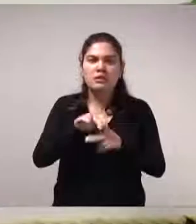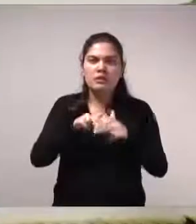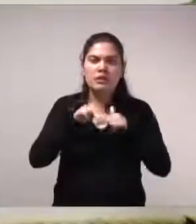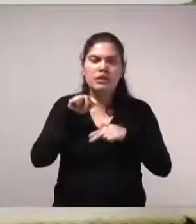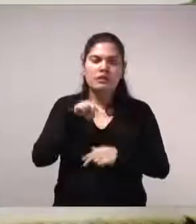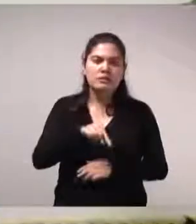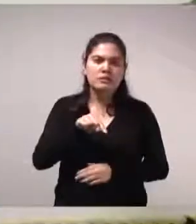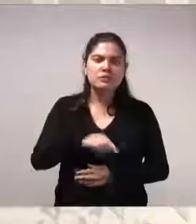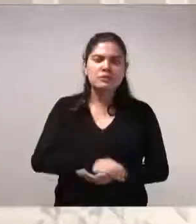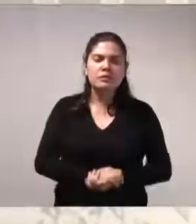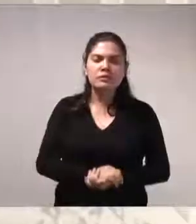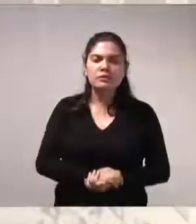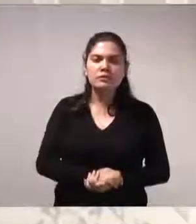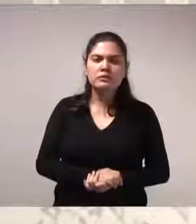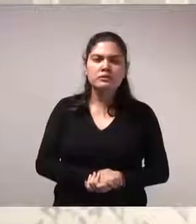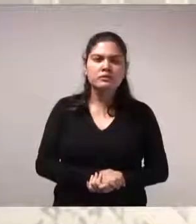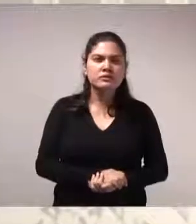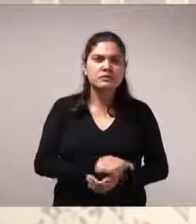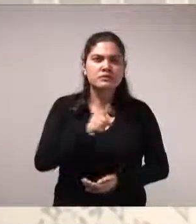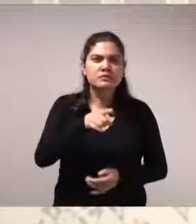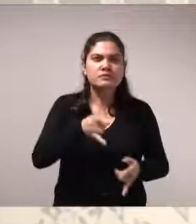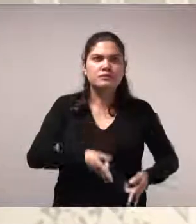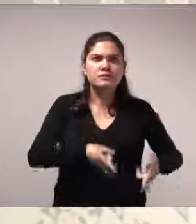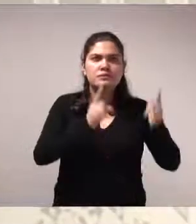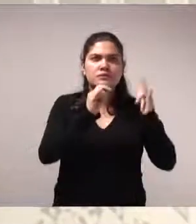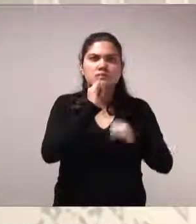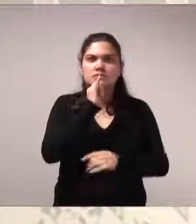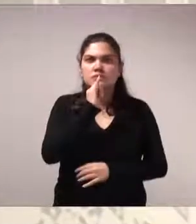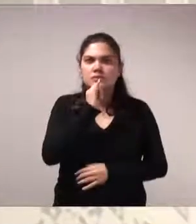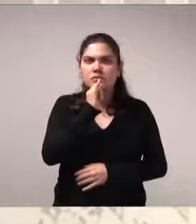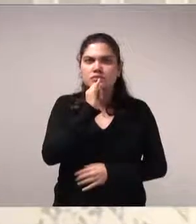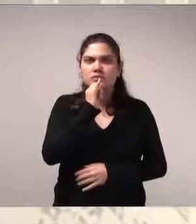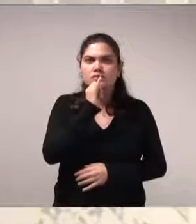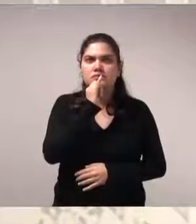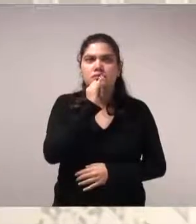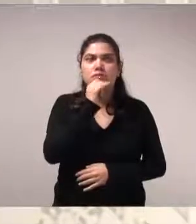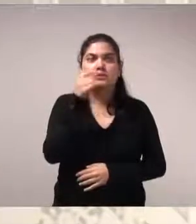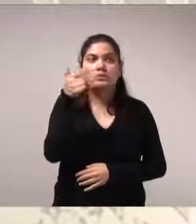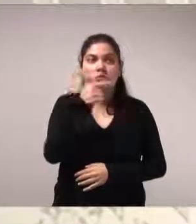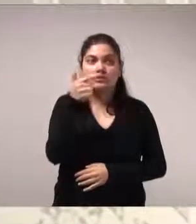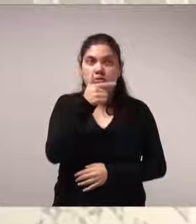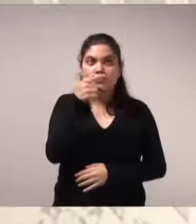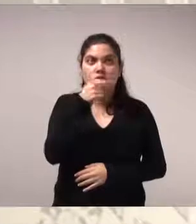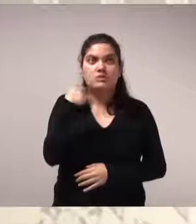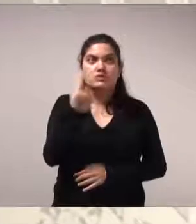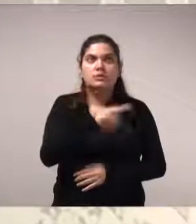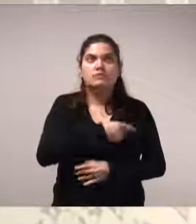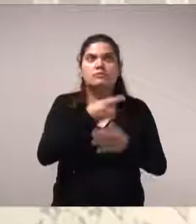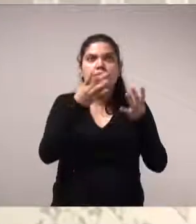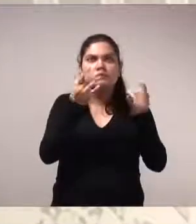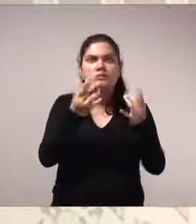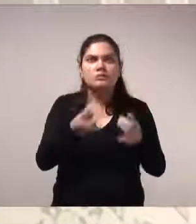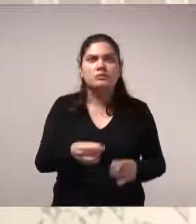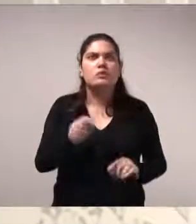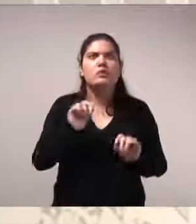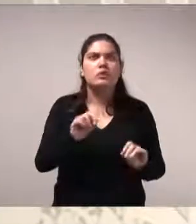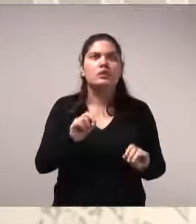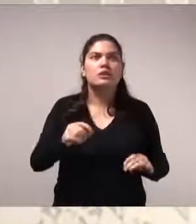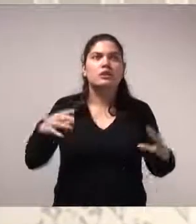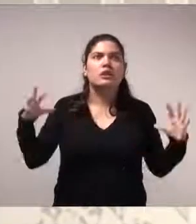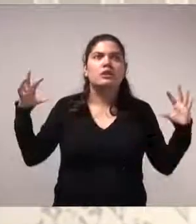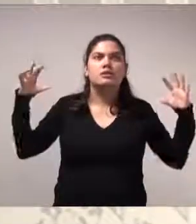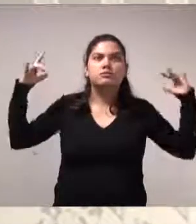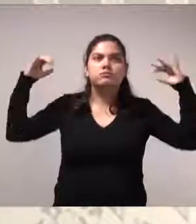E aí, nesse edifício, por exemplo, o segundo tópico avaliado para a etiquetagem é exatamente a climatização.